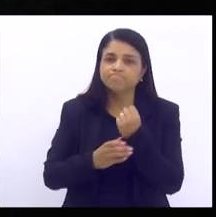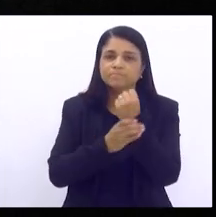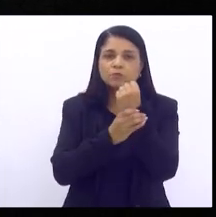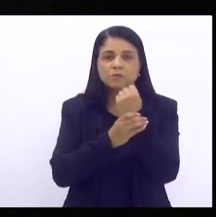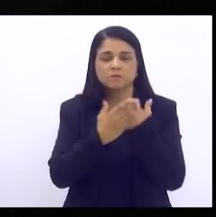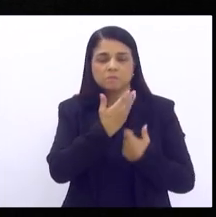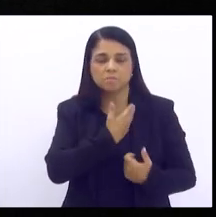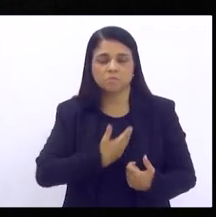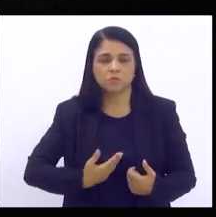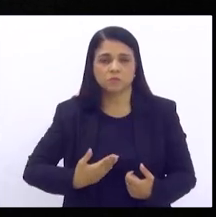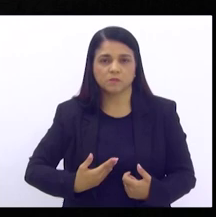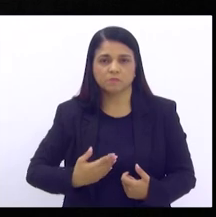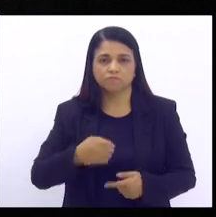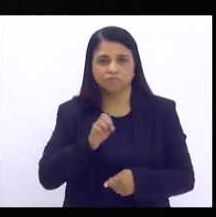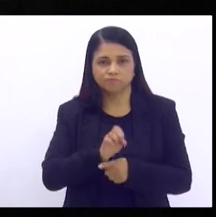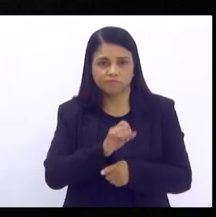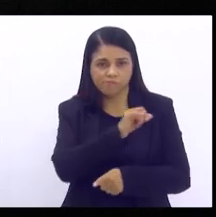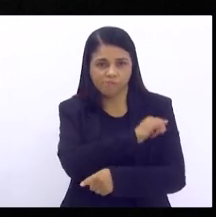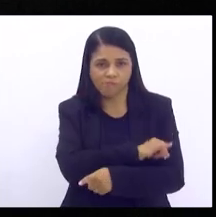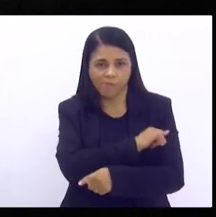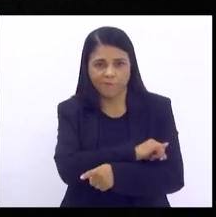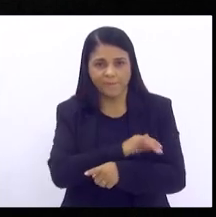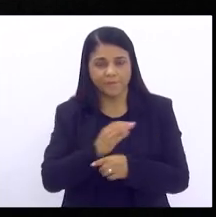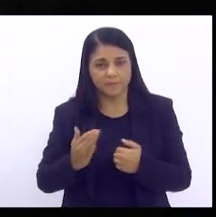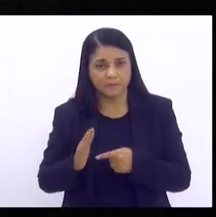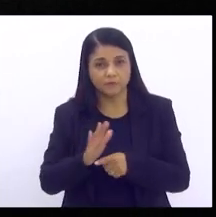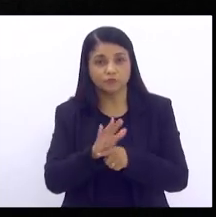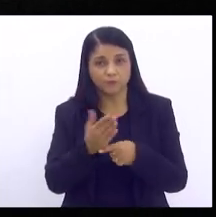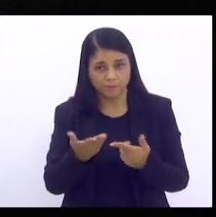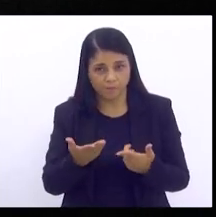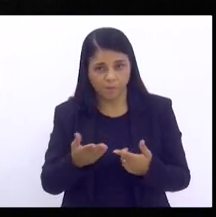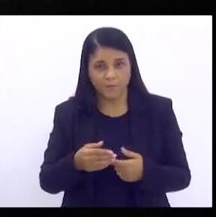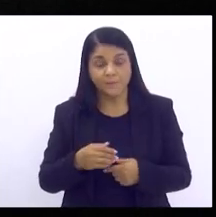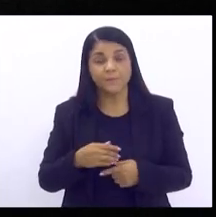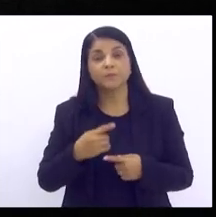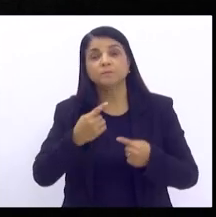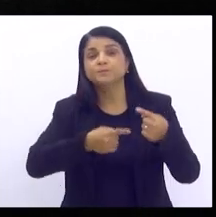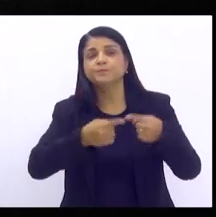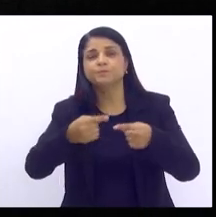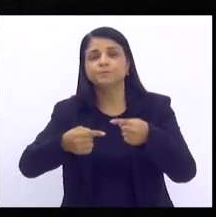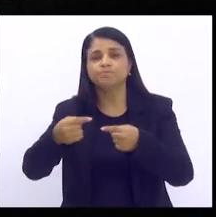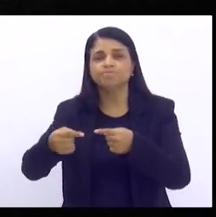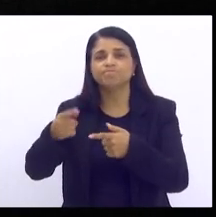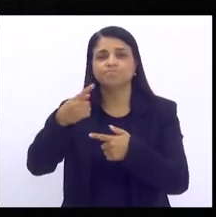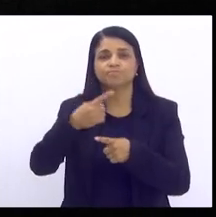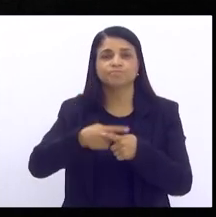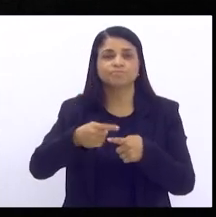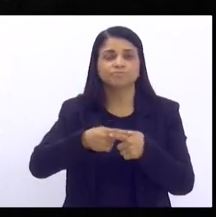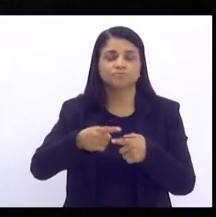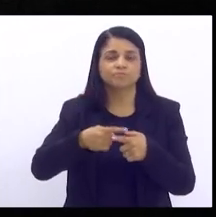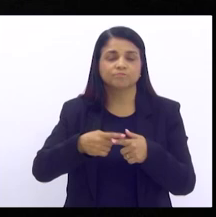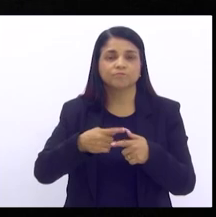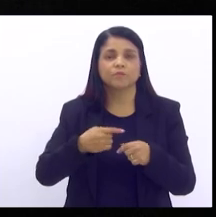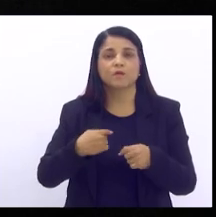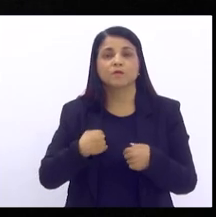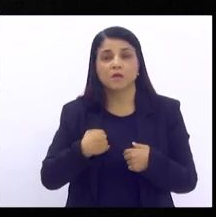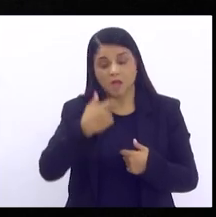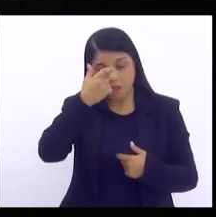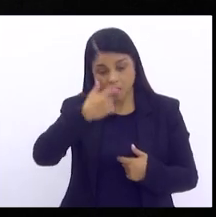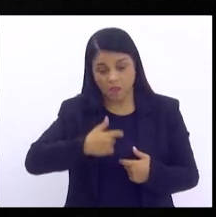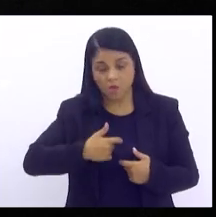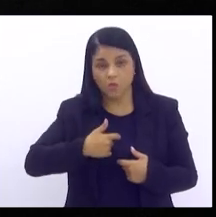Rio de Janeiro. Mas por que que esse assunto é polêmico? Eu falo que é polêmica porque eu mesmo